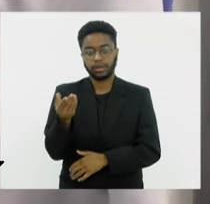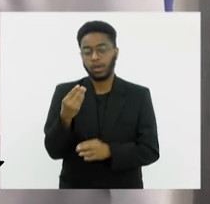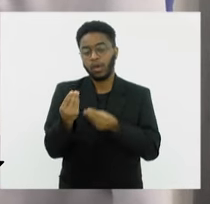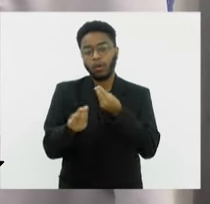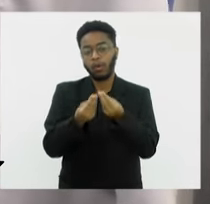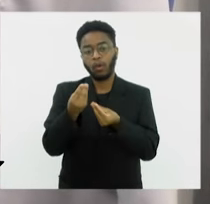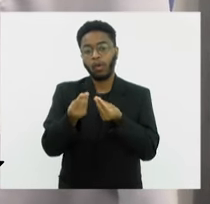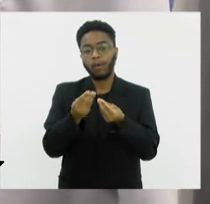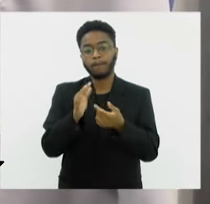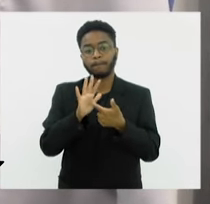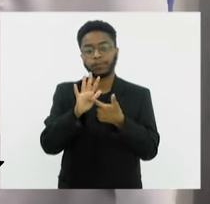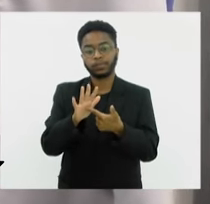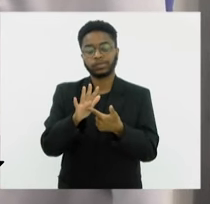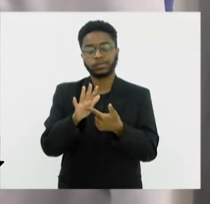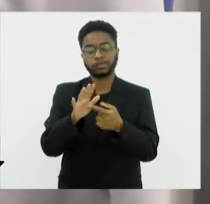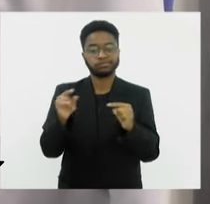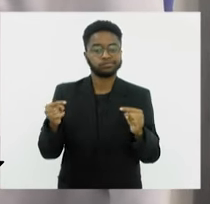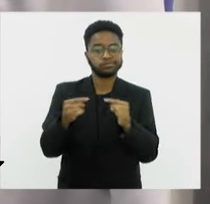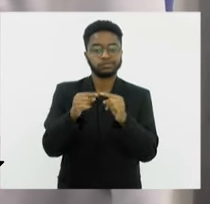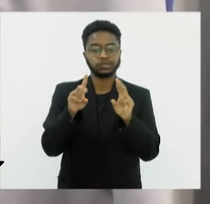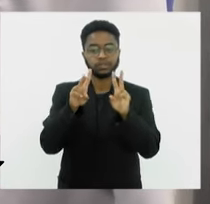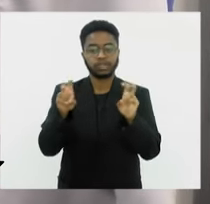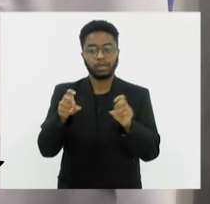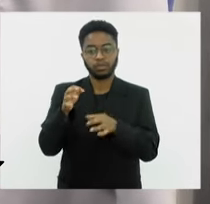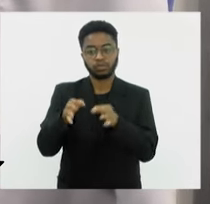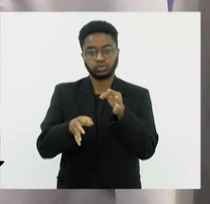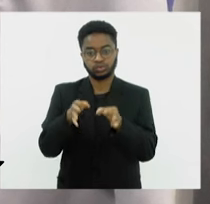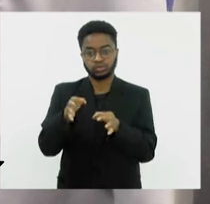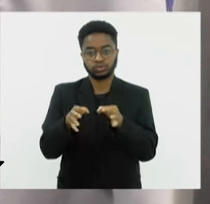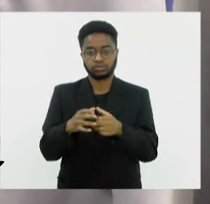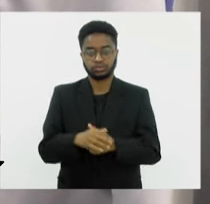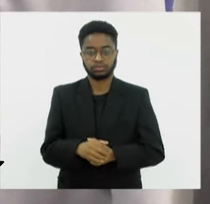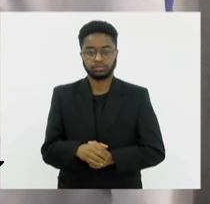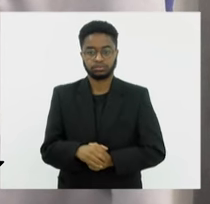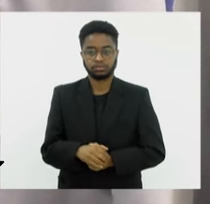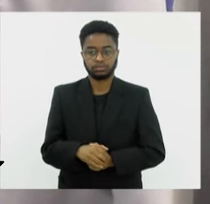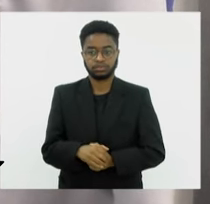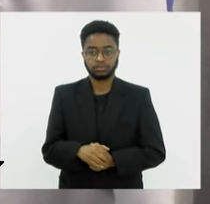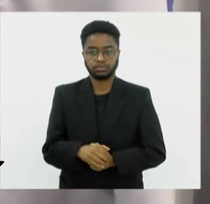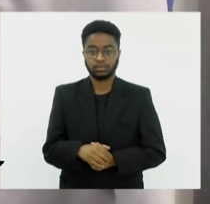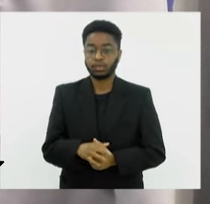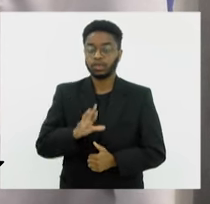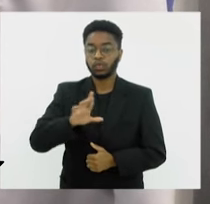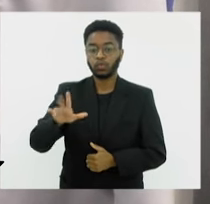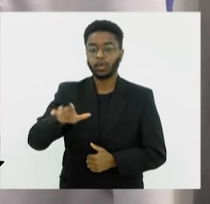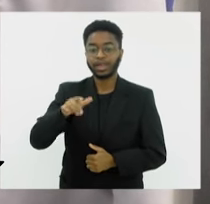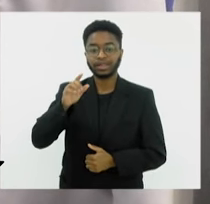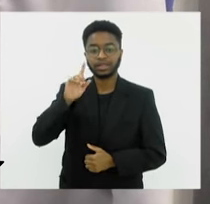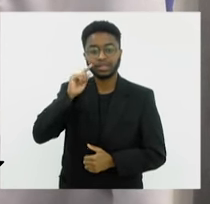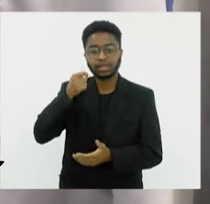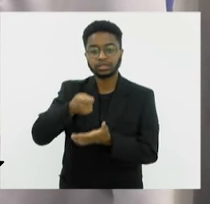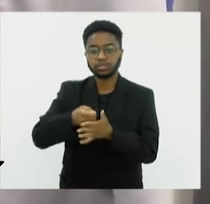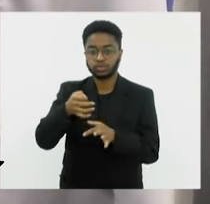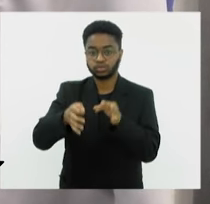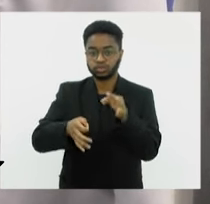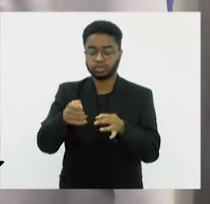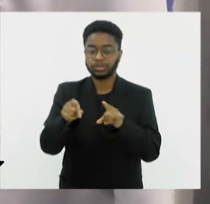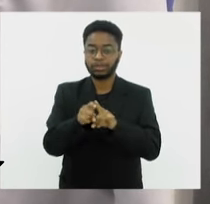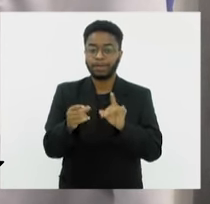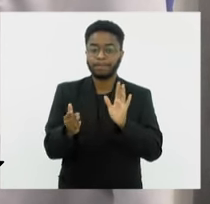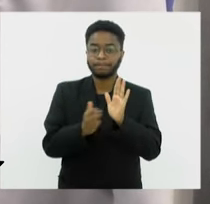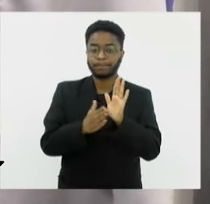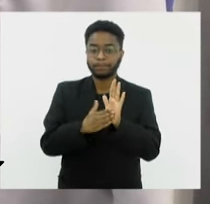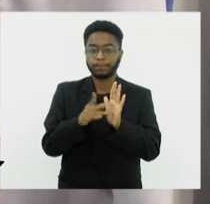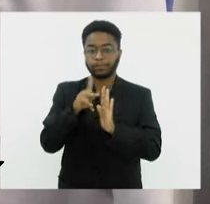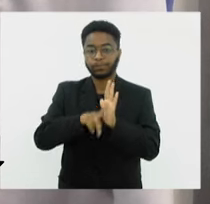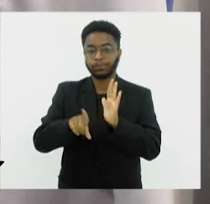determinar um fato jurídico. Não são leis, não são decisões judiciais, e propor um projeto de